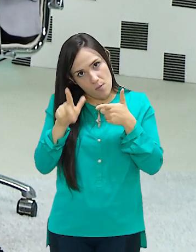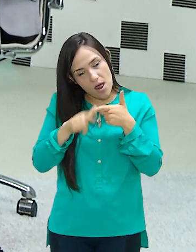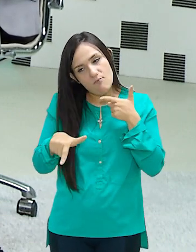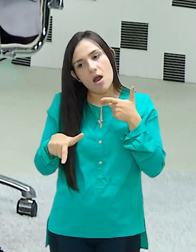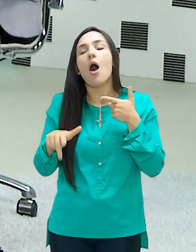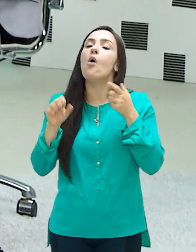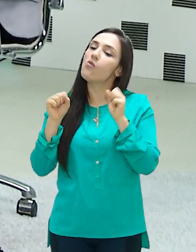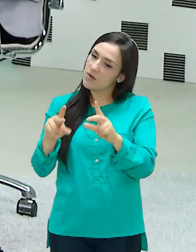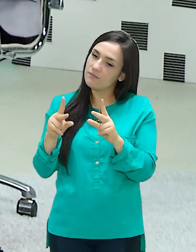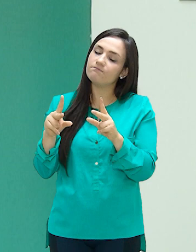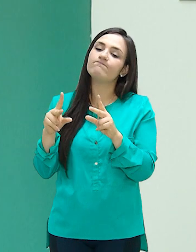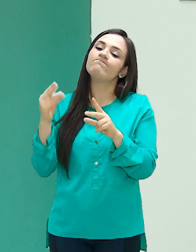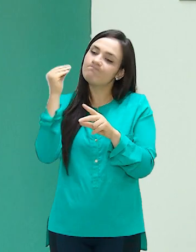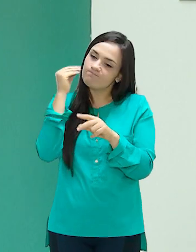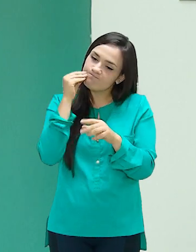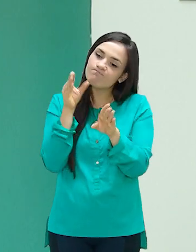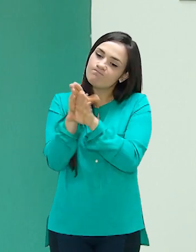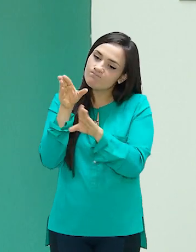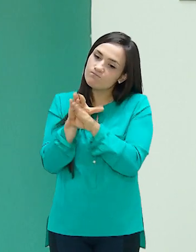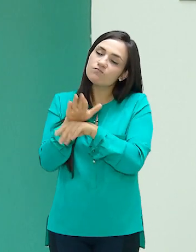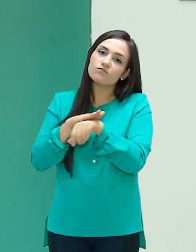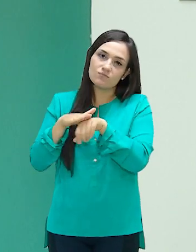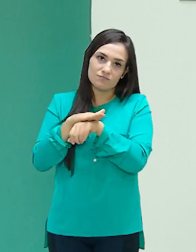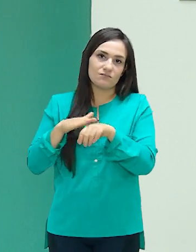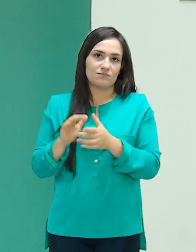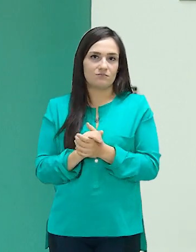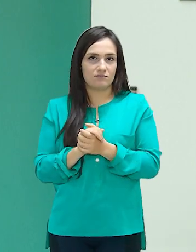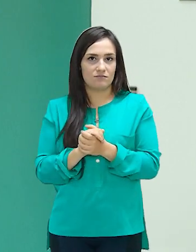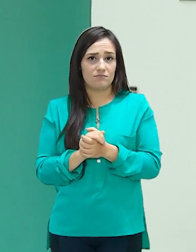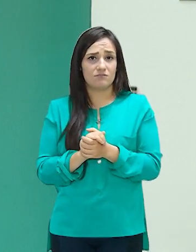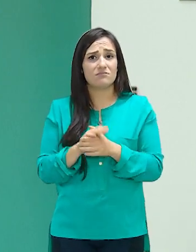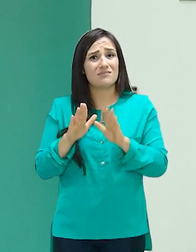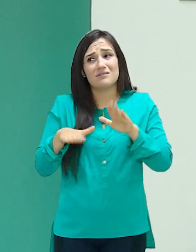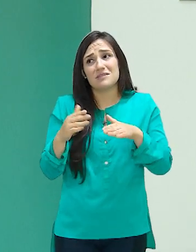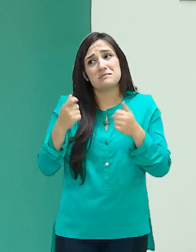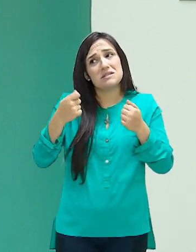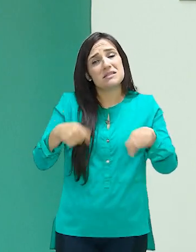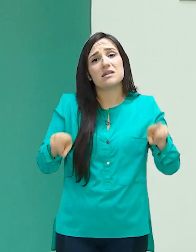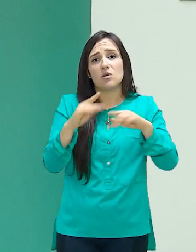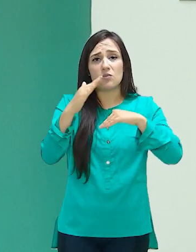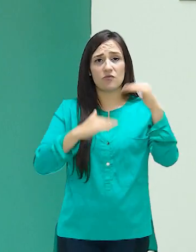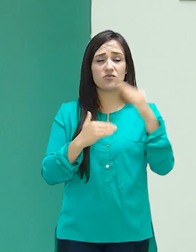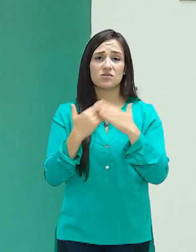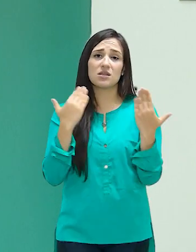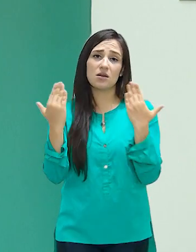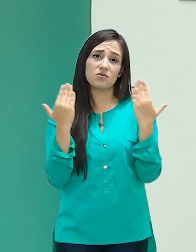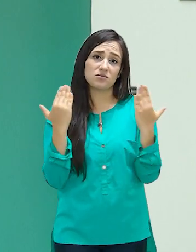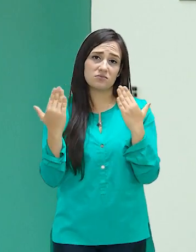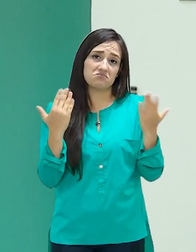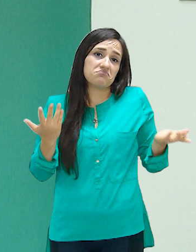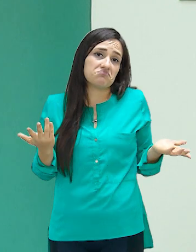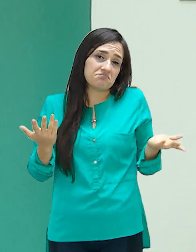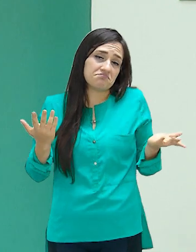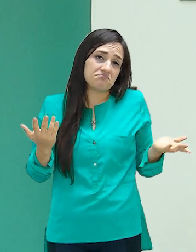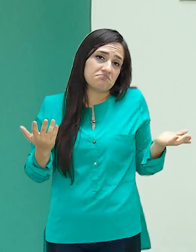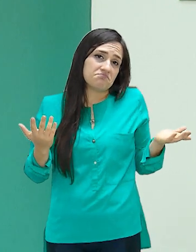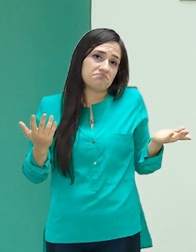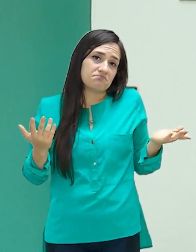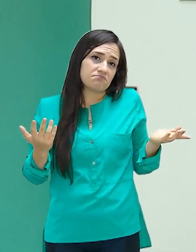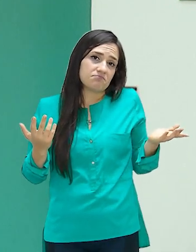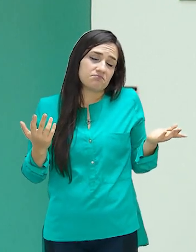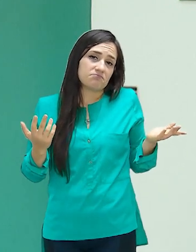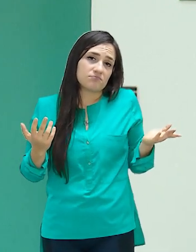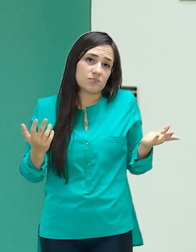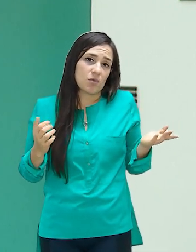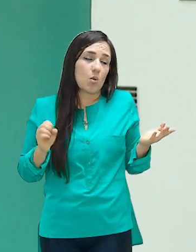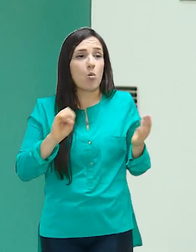aquele divórcio ali, ele está caminhando bem, que não precisa nem trazer um psicólogo, um neutro financeiro. Ou, no